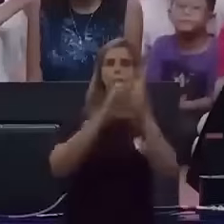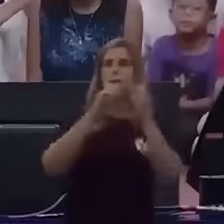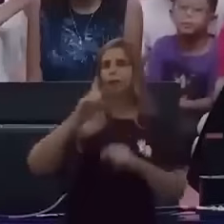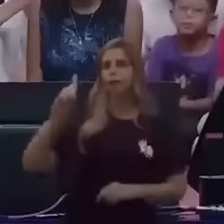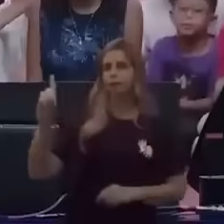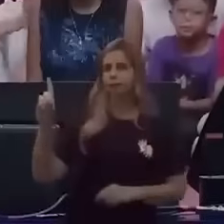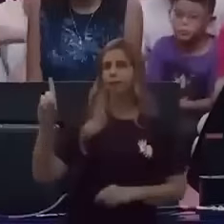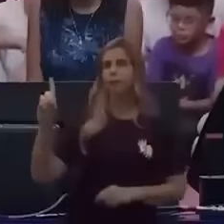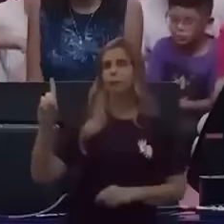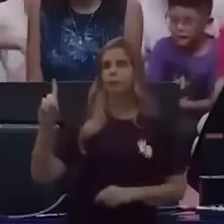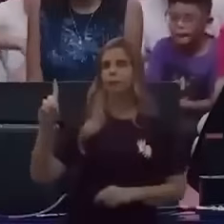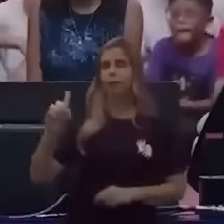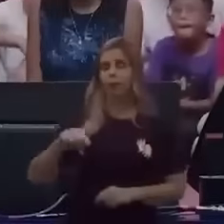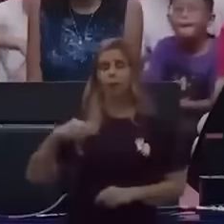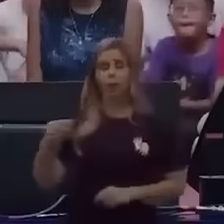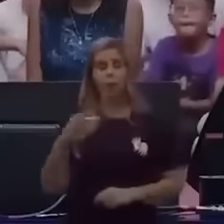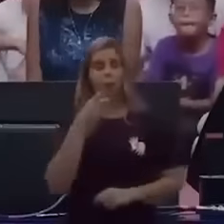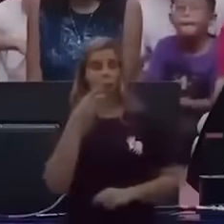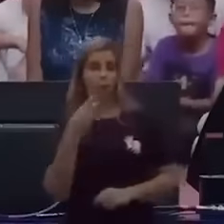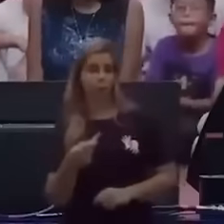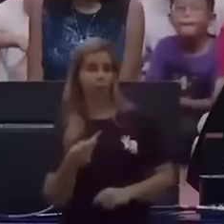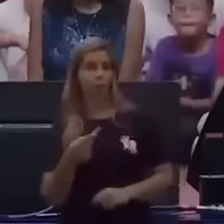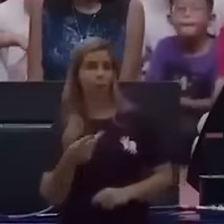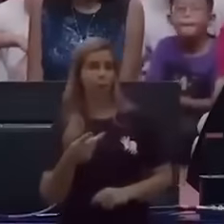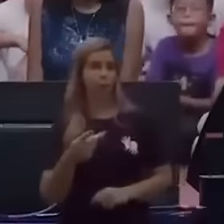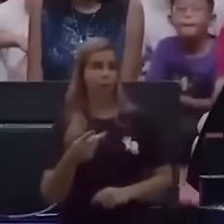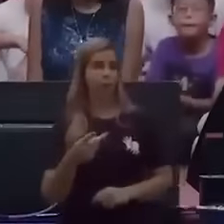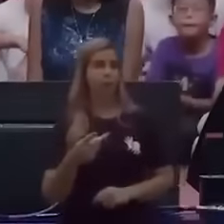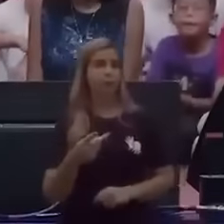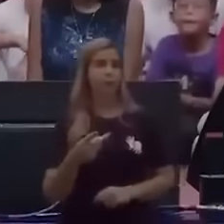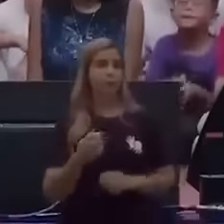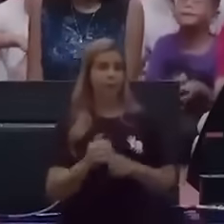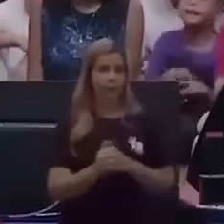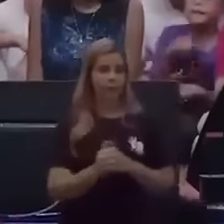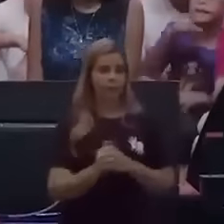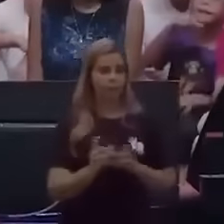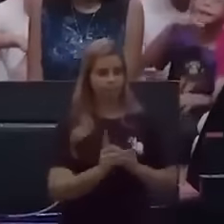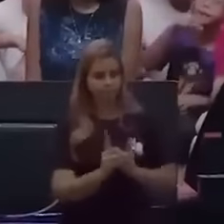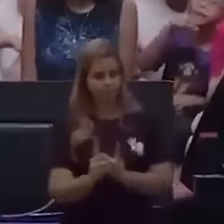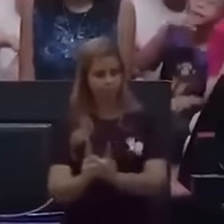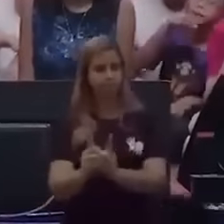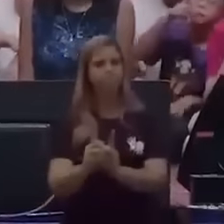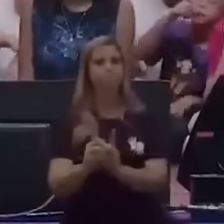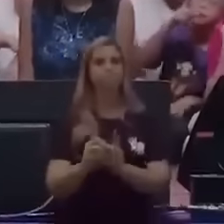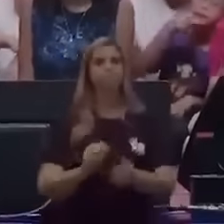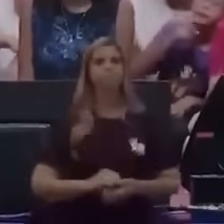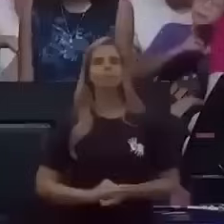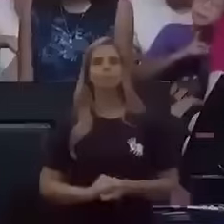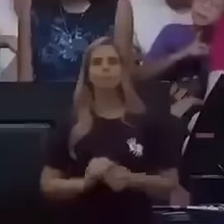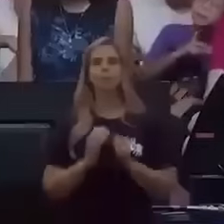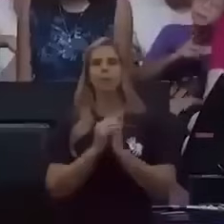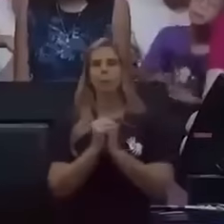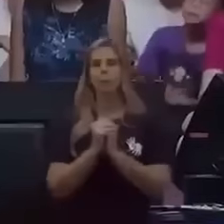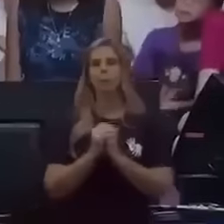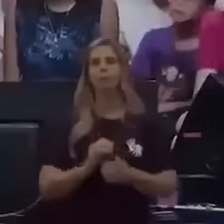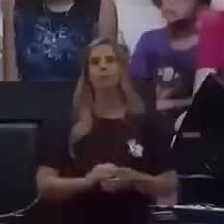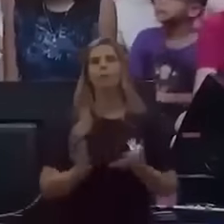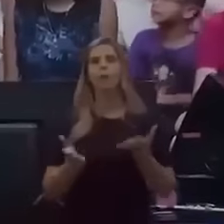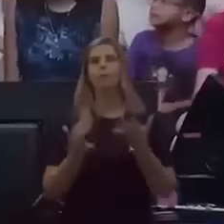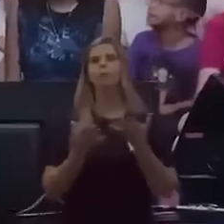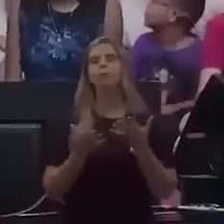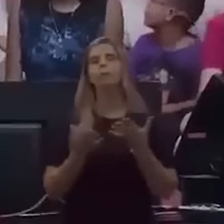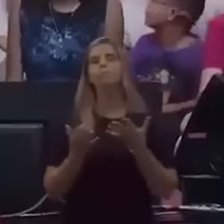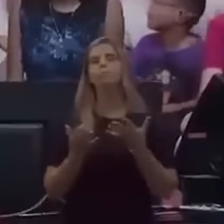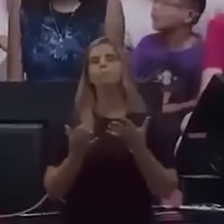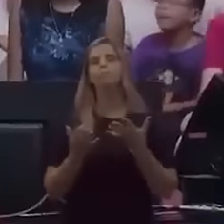assim falar, acrescentou-lhe: segue-me. Amém. Eu quero pedir permissão